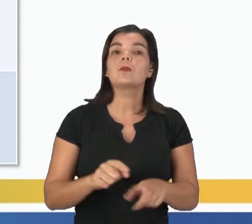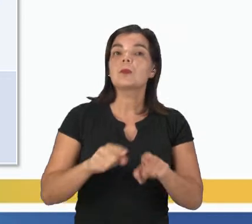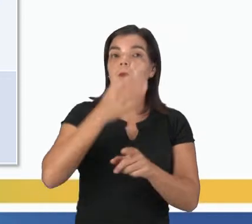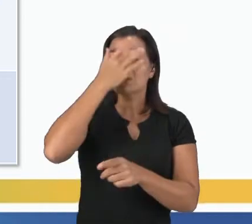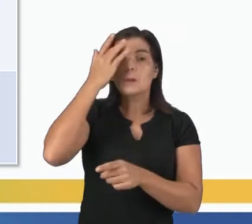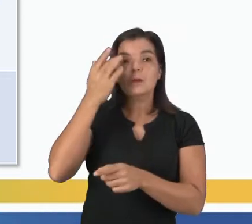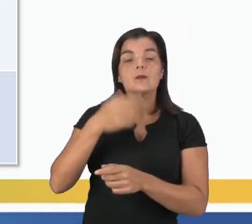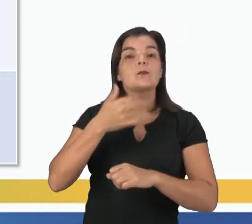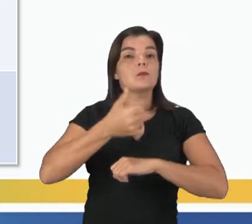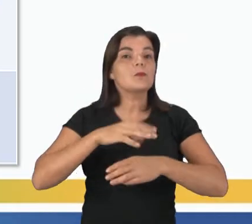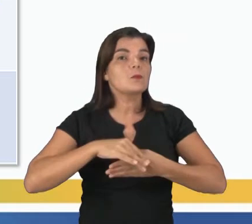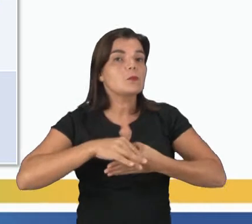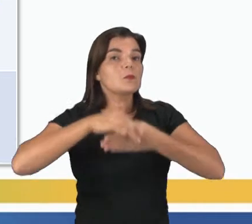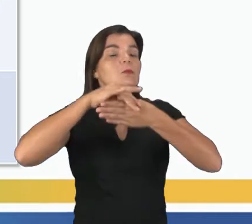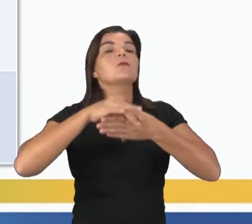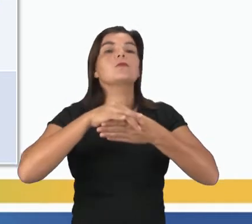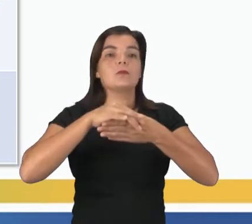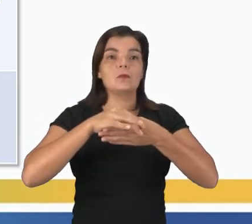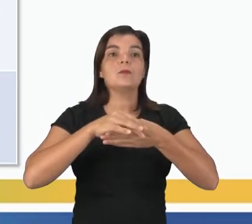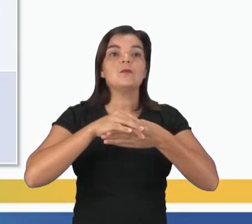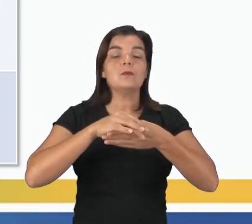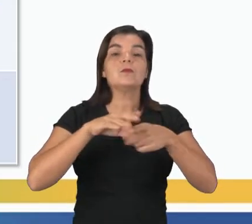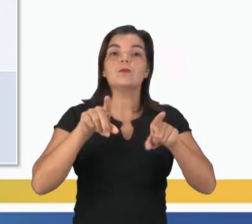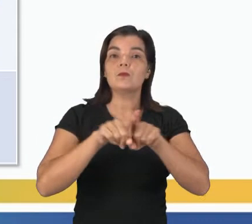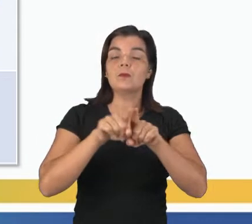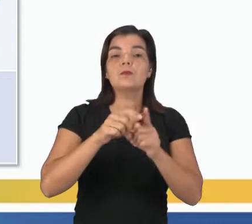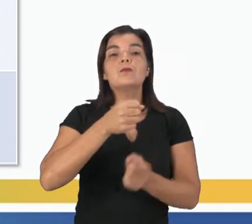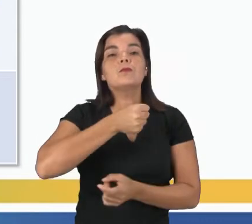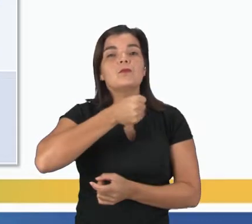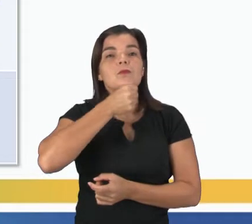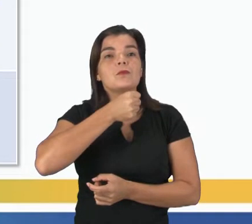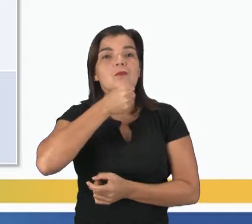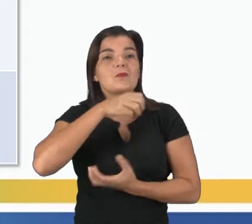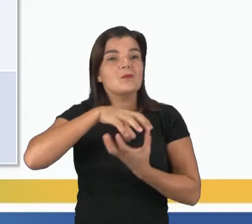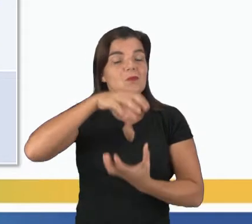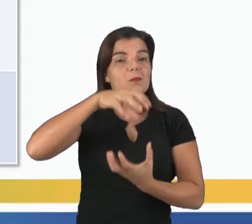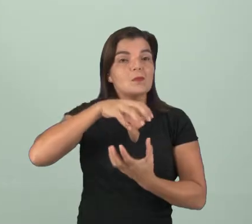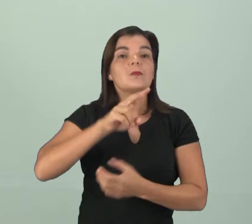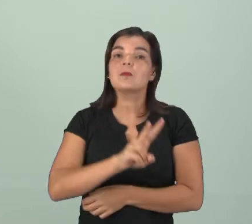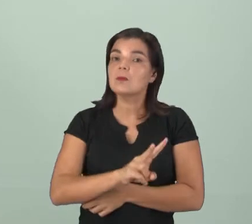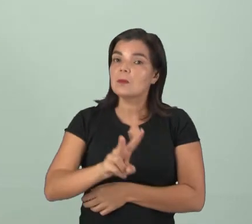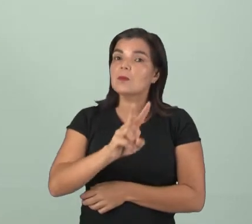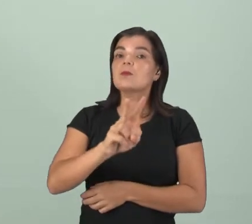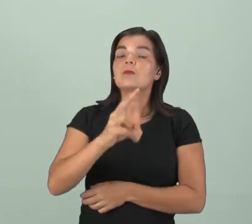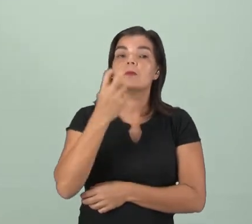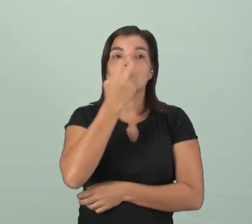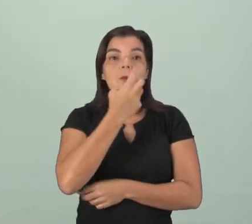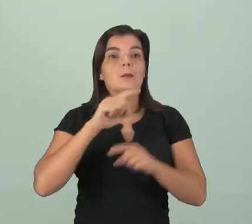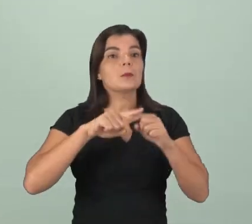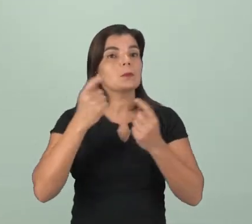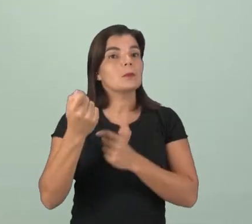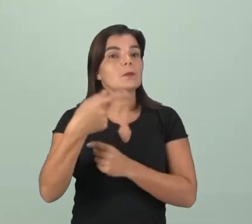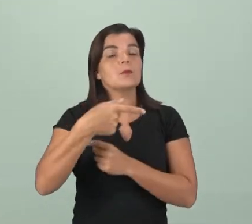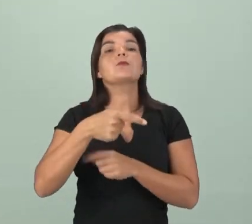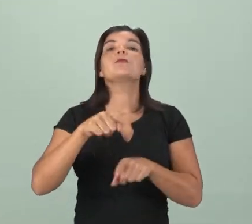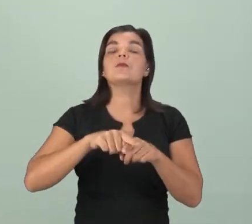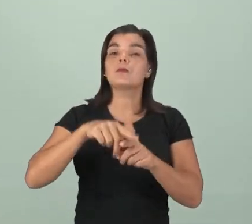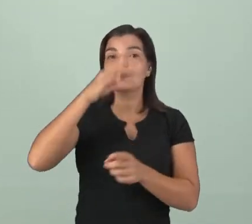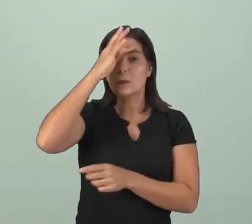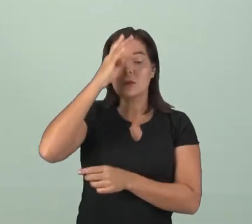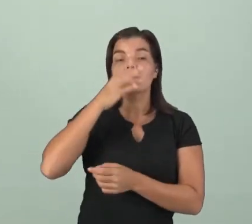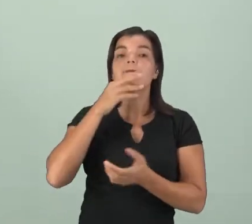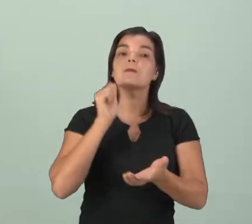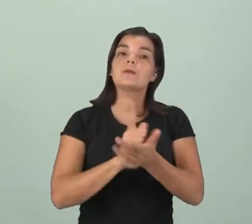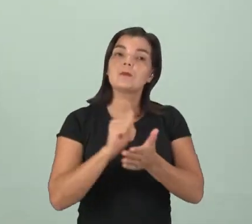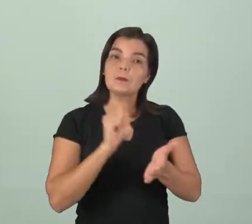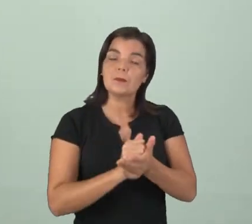seus líderes, os seus anciãos valorizam essas tradições orais mais do que as tradições